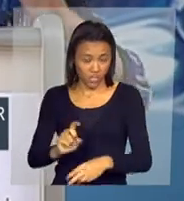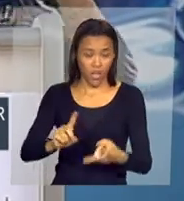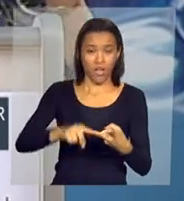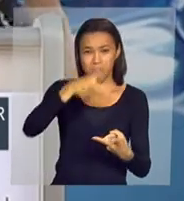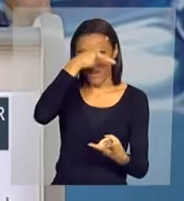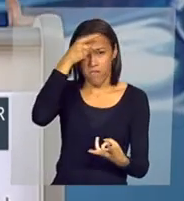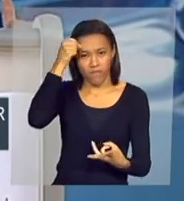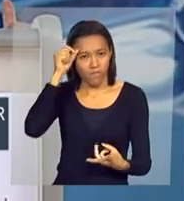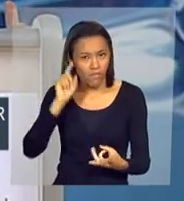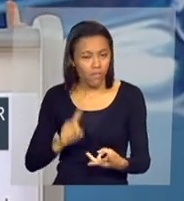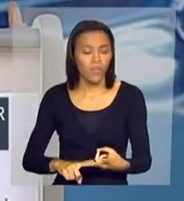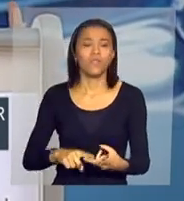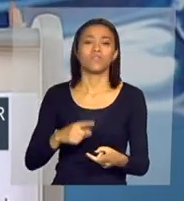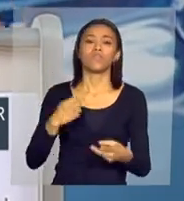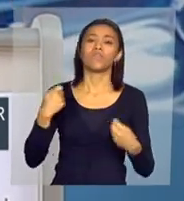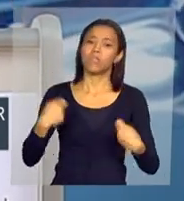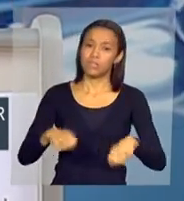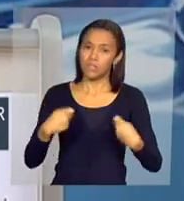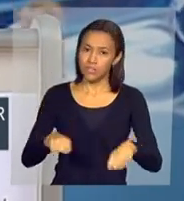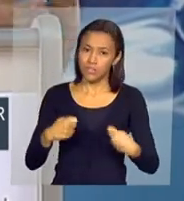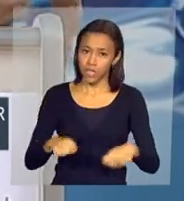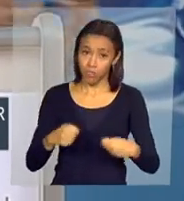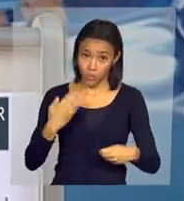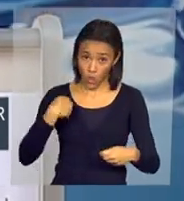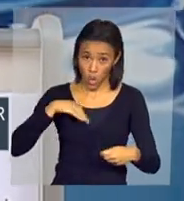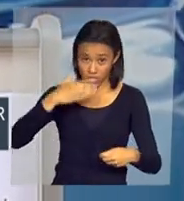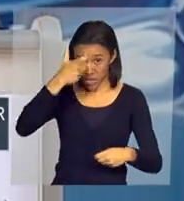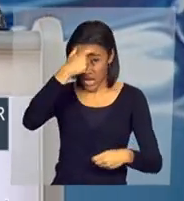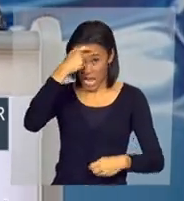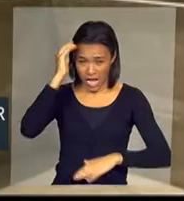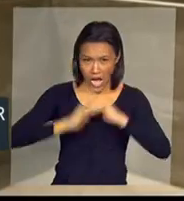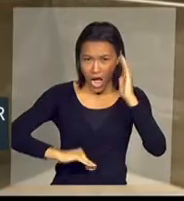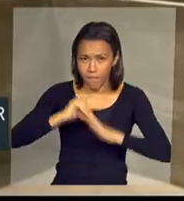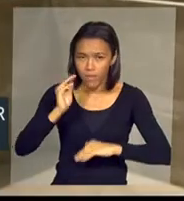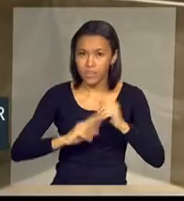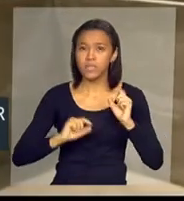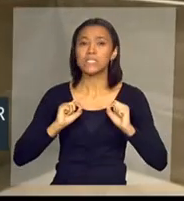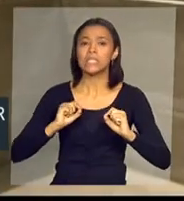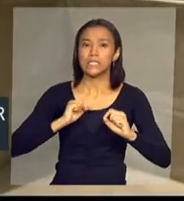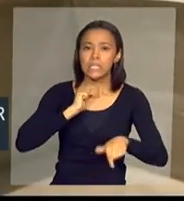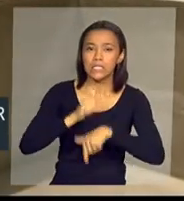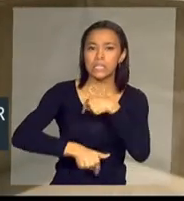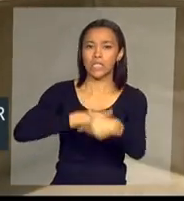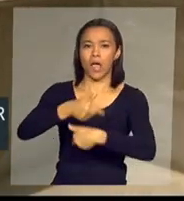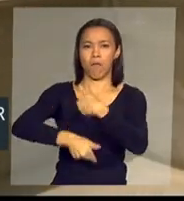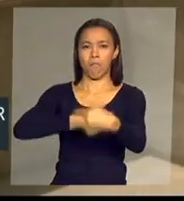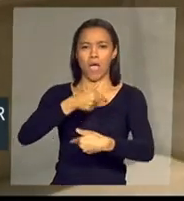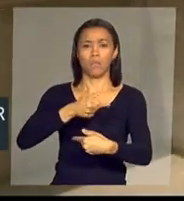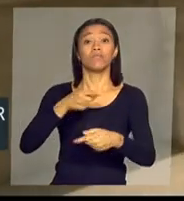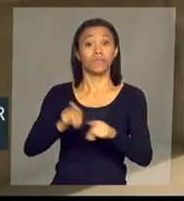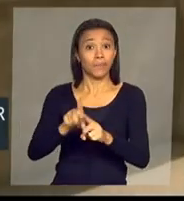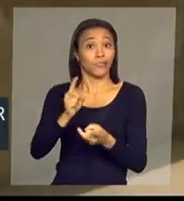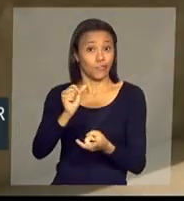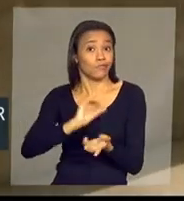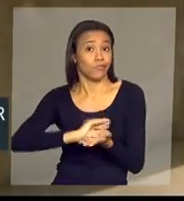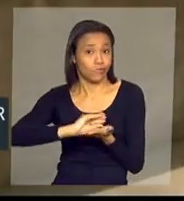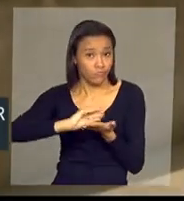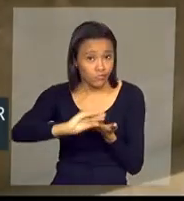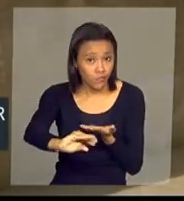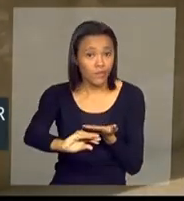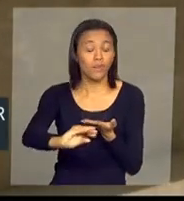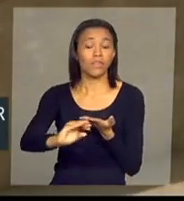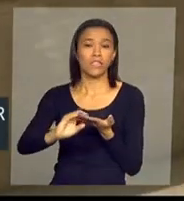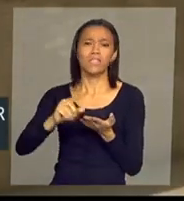prefeitos, nós temos de botar nossa capacidade de trabalho, dinheiro e